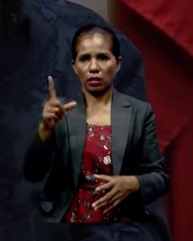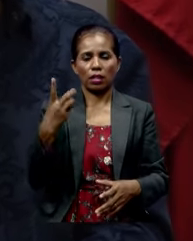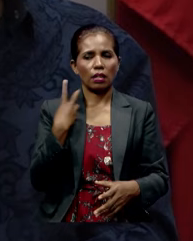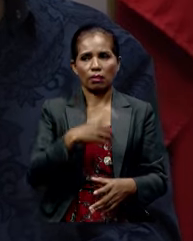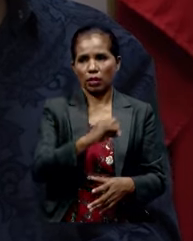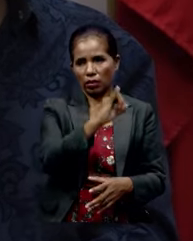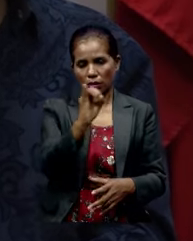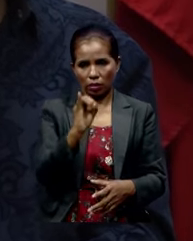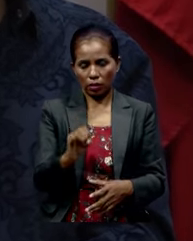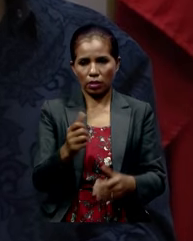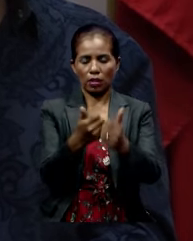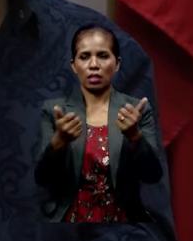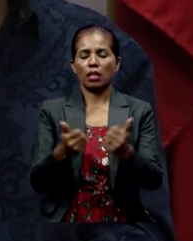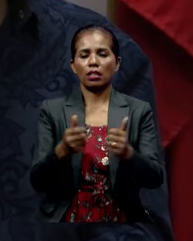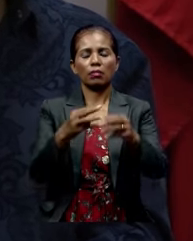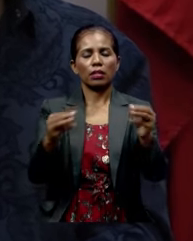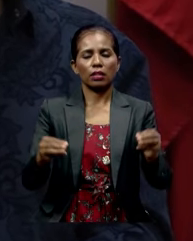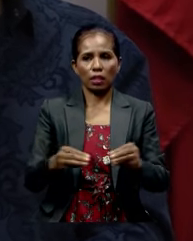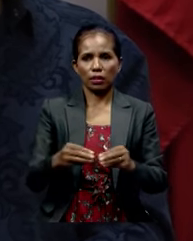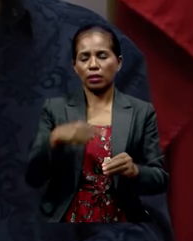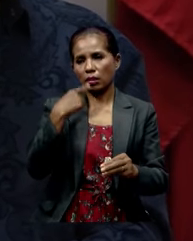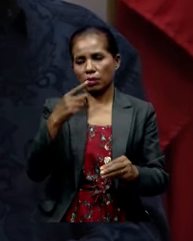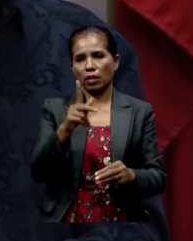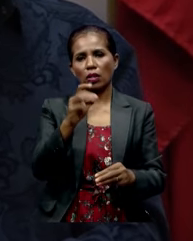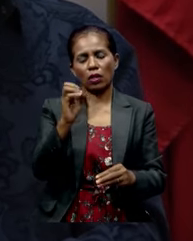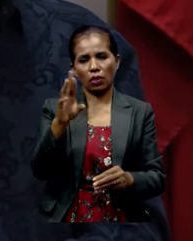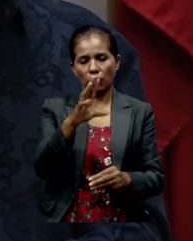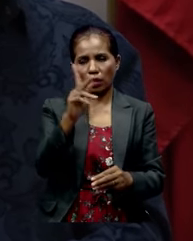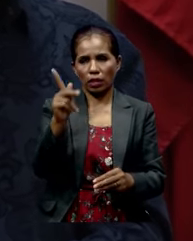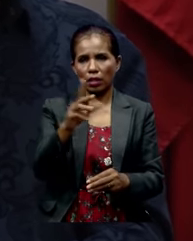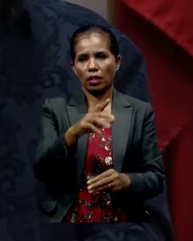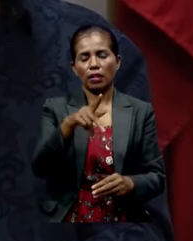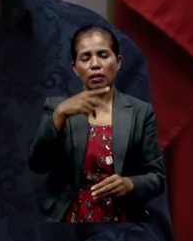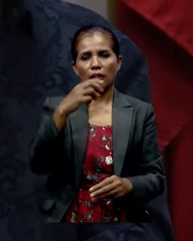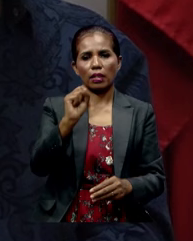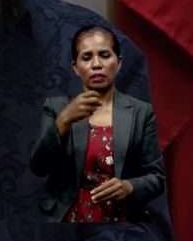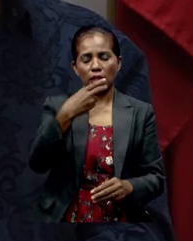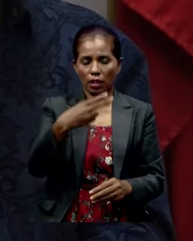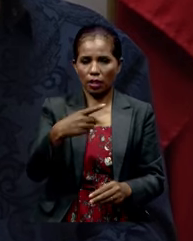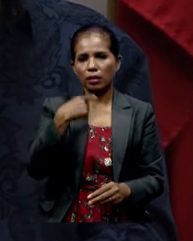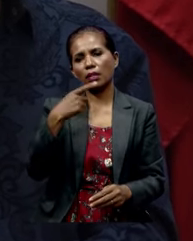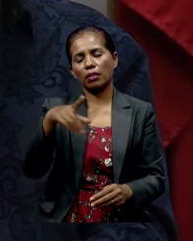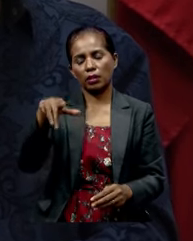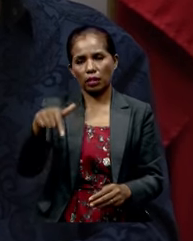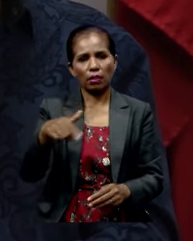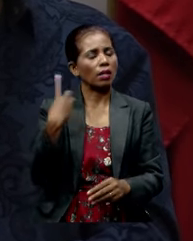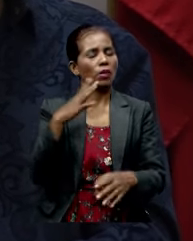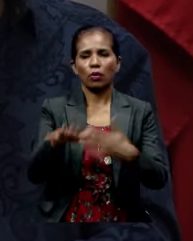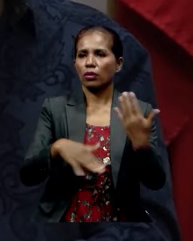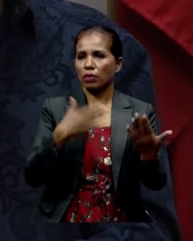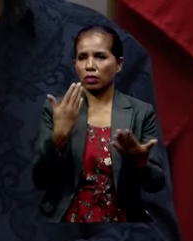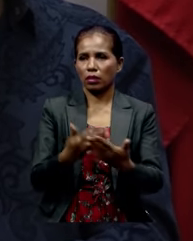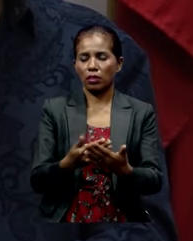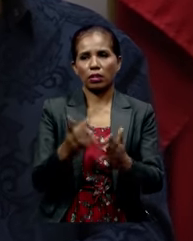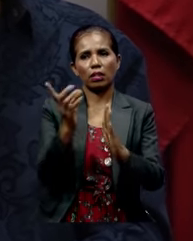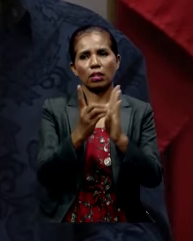identifica. Se a arte marciais, nem se é uma coisa corca, se é uma coisa PSAT, se é uma coisa, a minha identificar outro. Database nem na